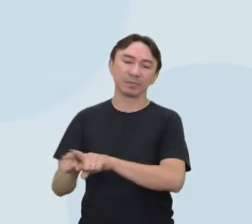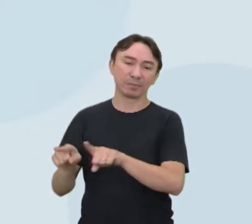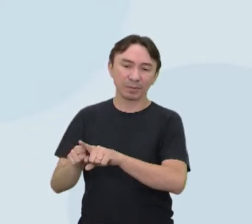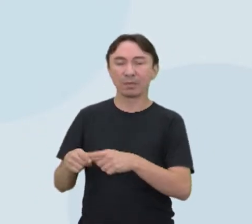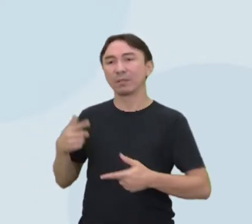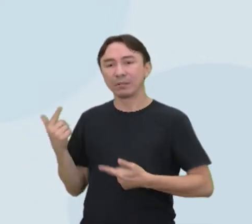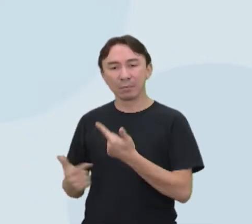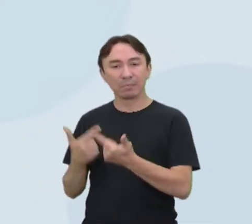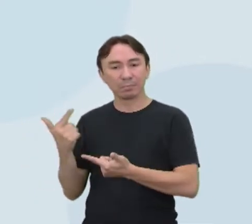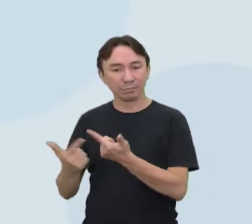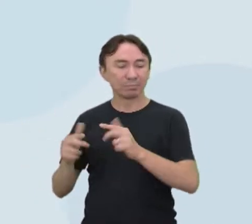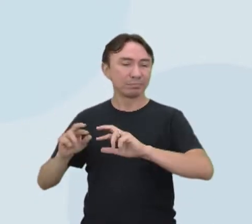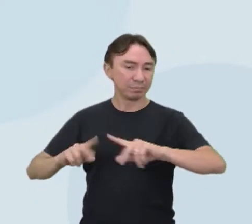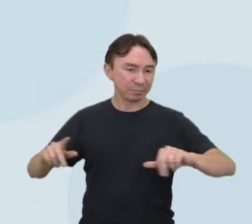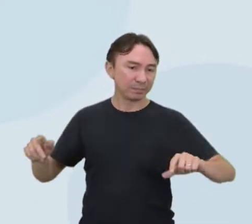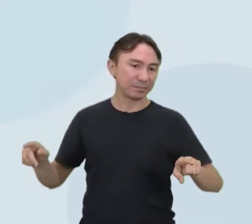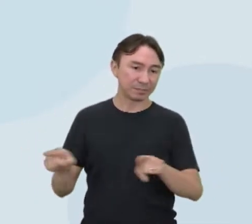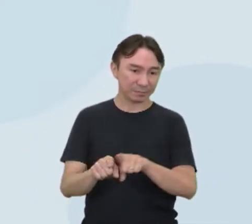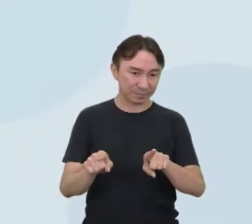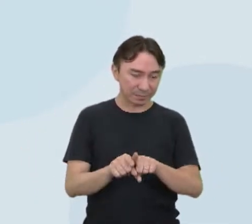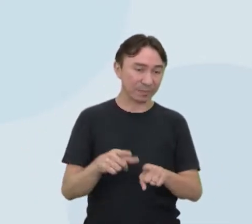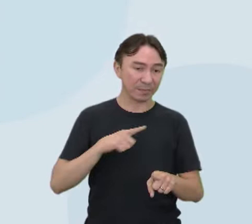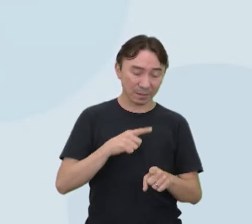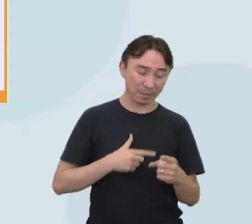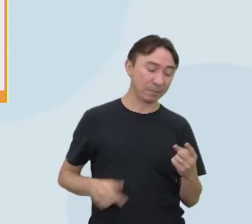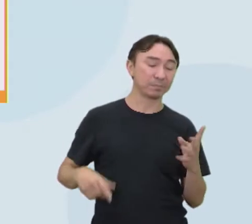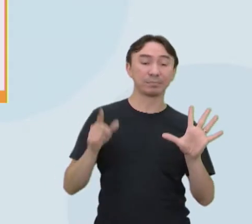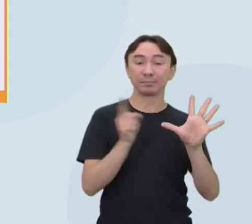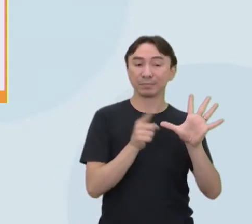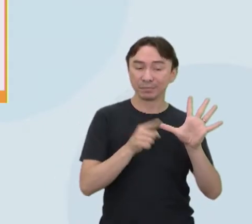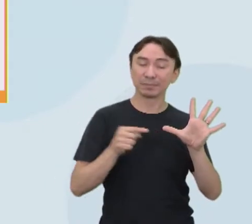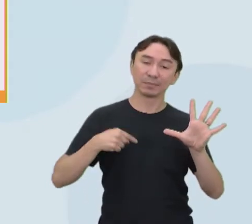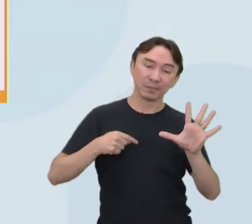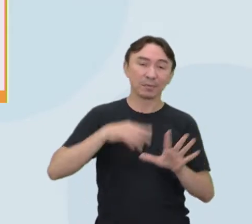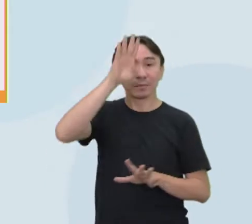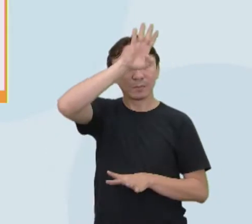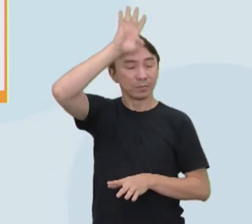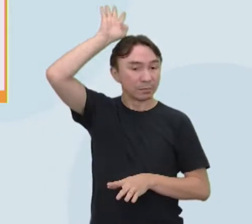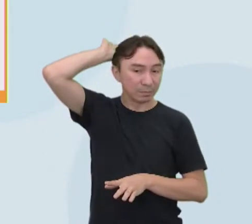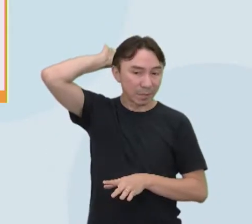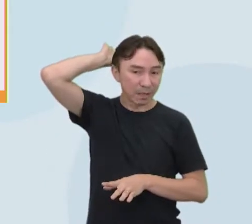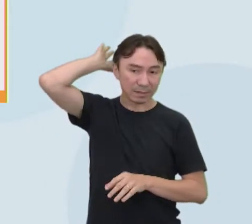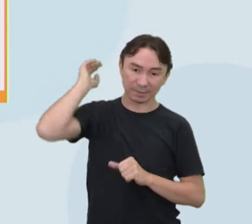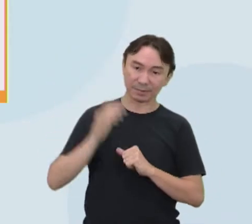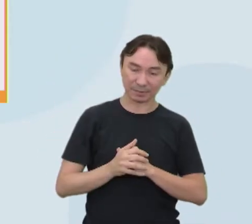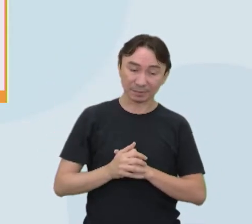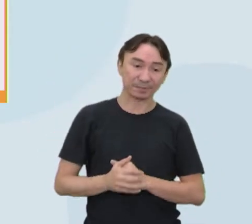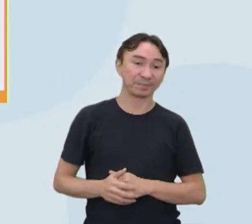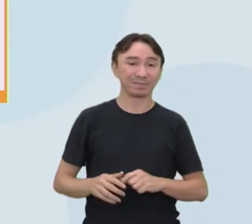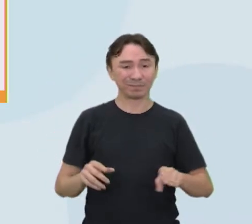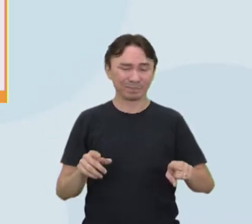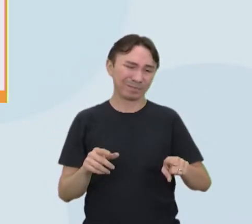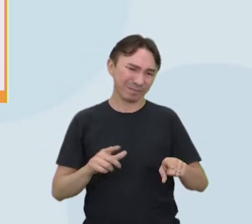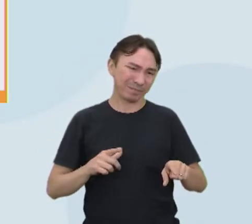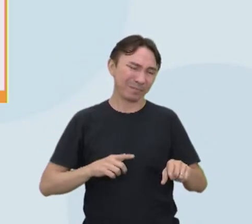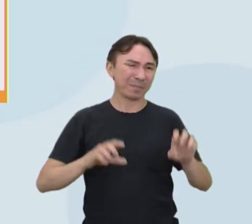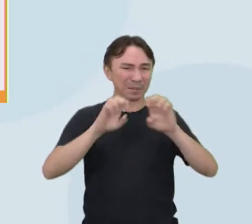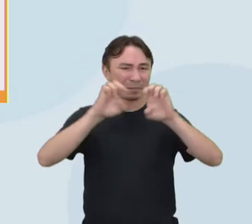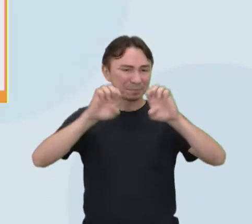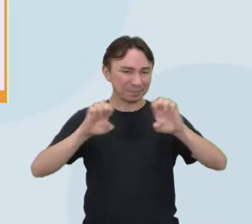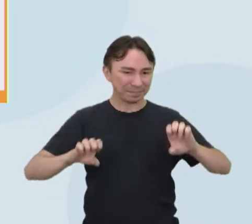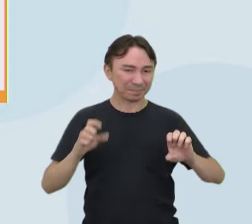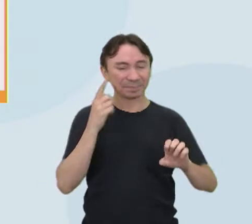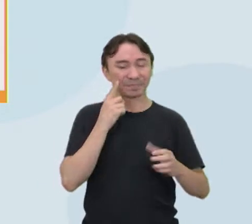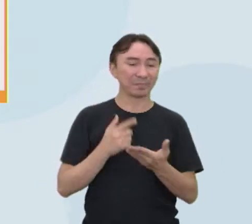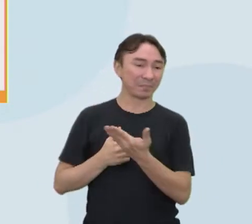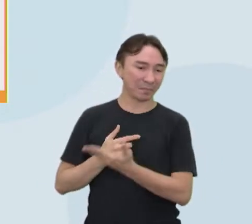Maria Fernanda, o Thiago e o Osmar, ok? Ainda apresentando para vocês toda essa estrutura, a gente já adianta um pouquinho mais,